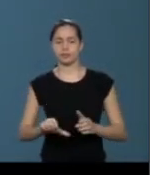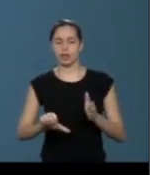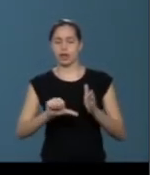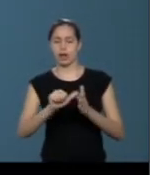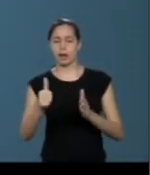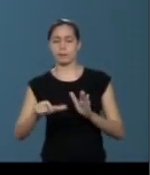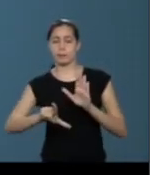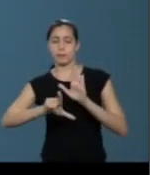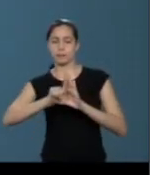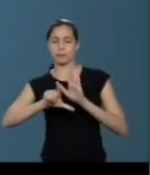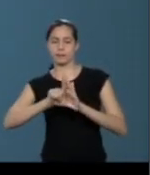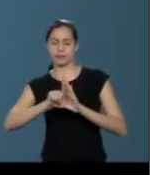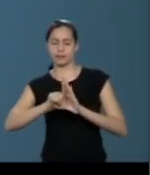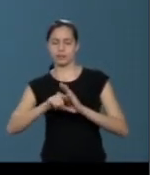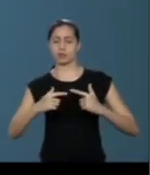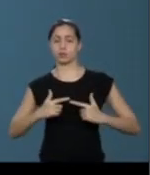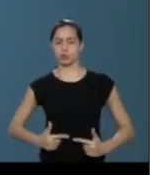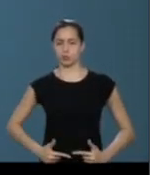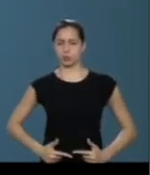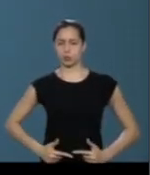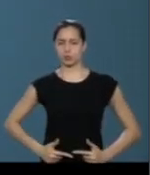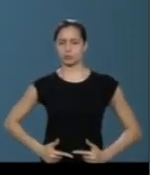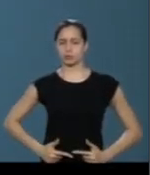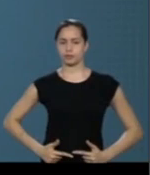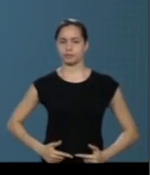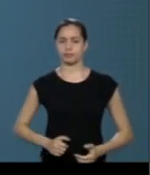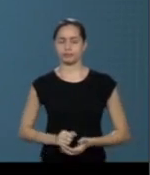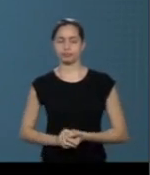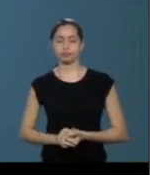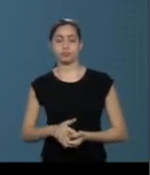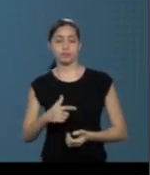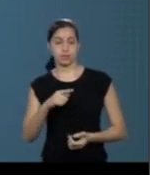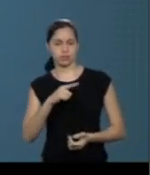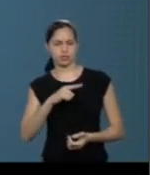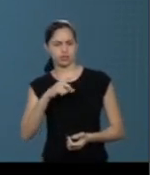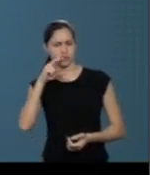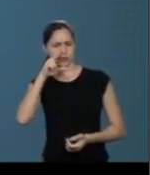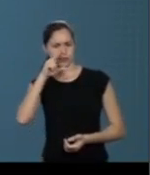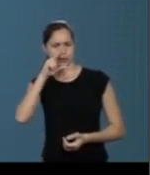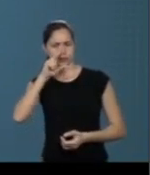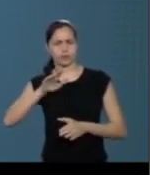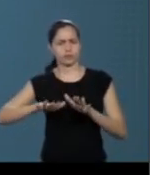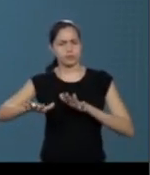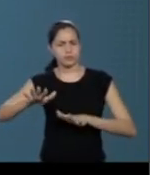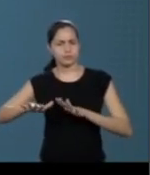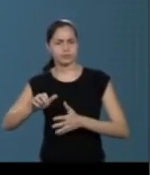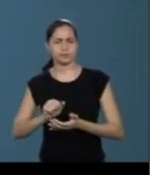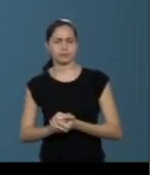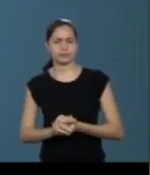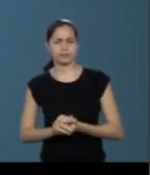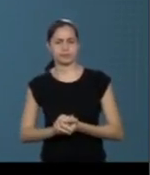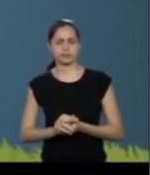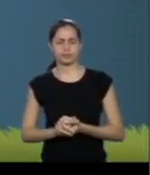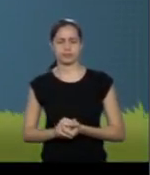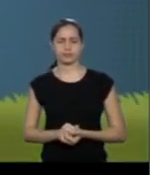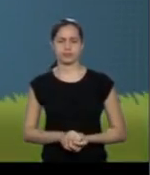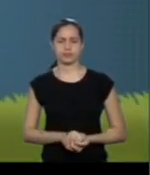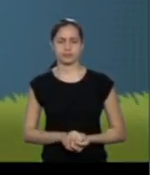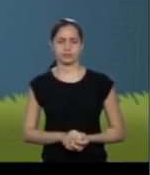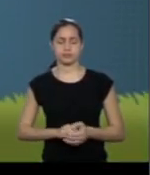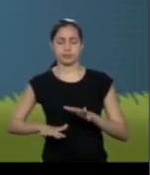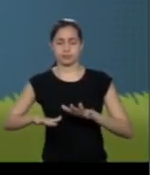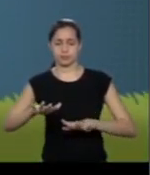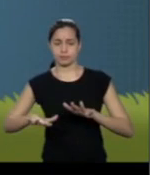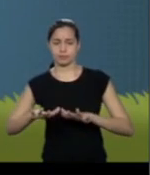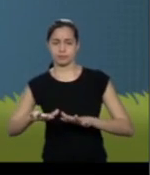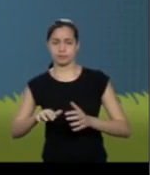corpo tende a manter seu estado natural, a menos que uma força resultante atue sobre ele. É o princípio da inércia. Esse